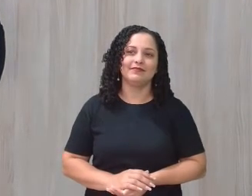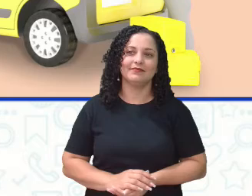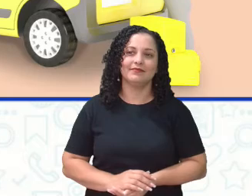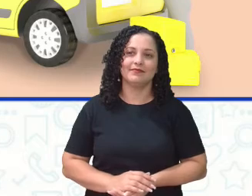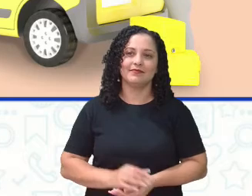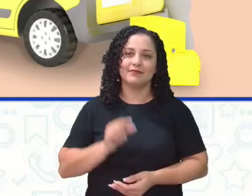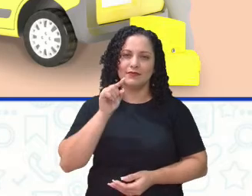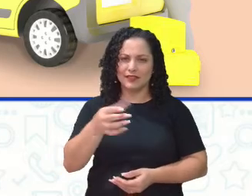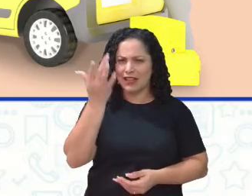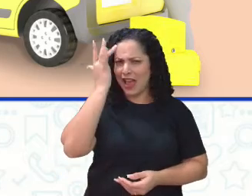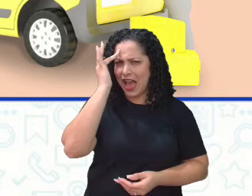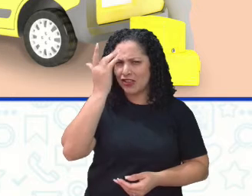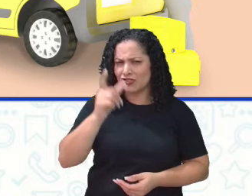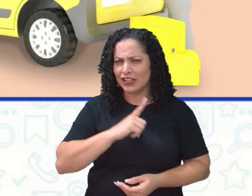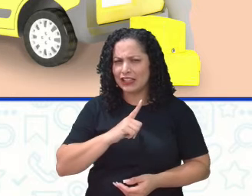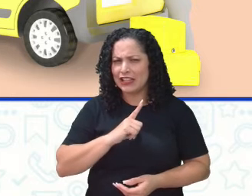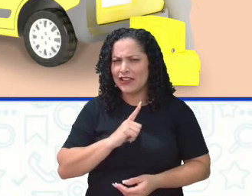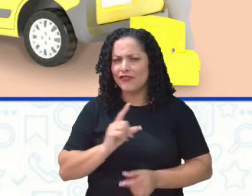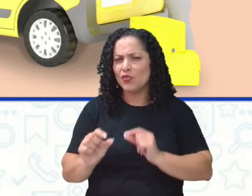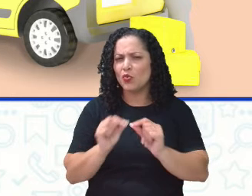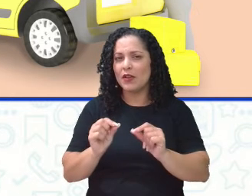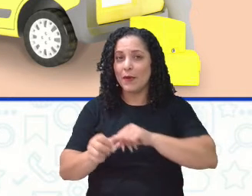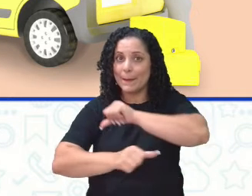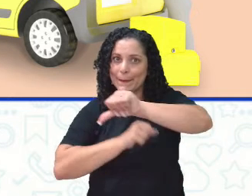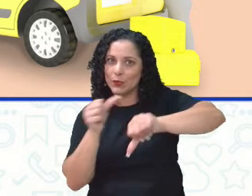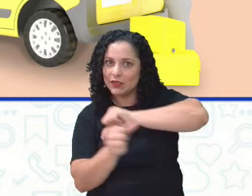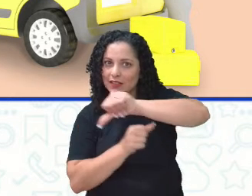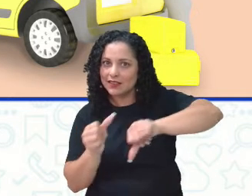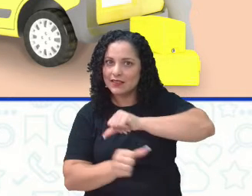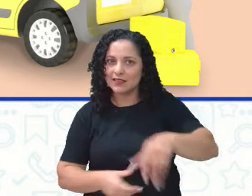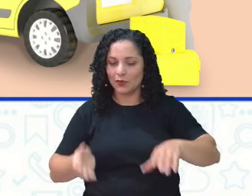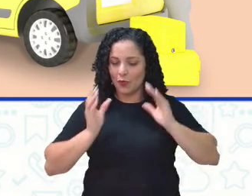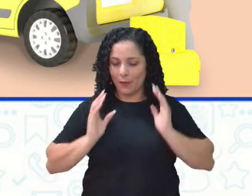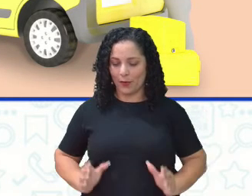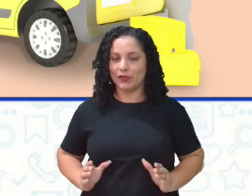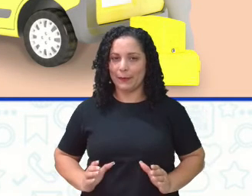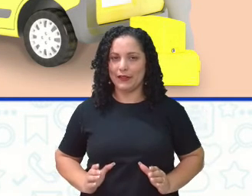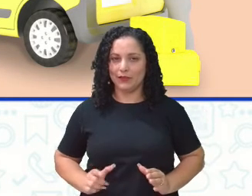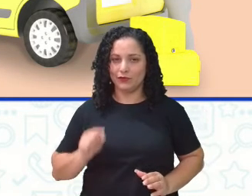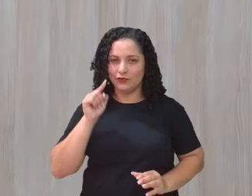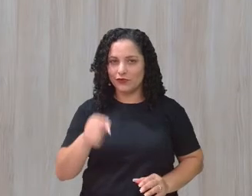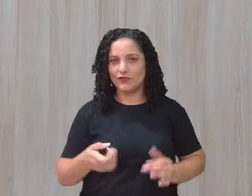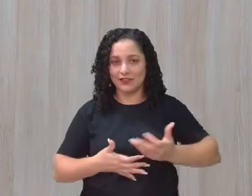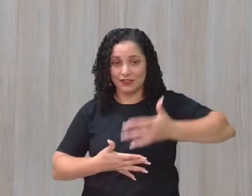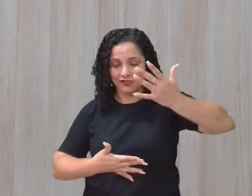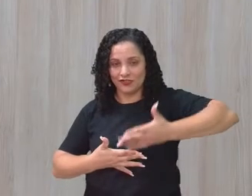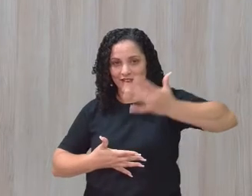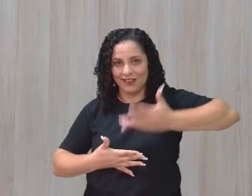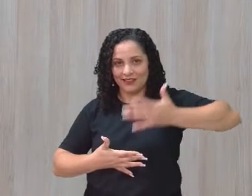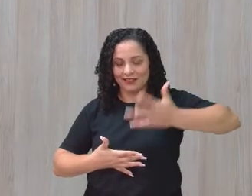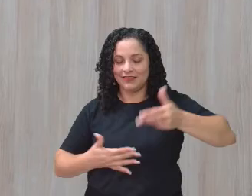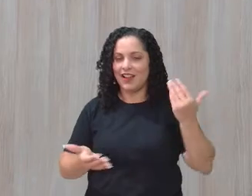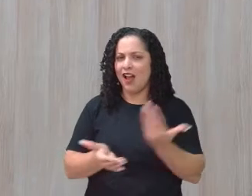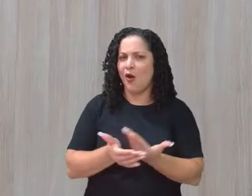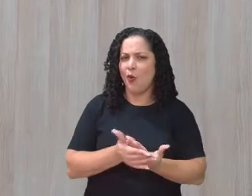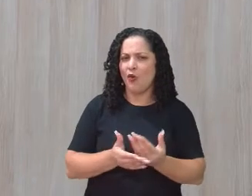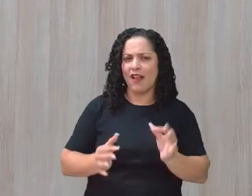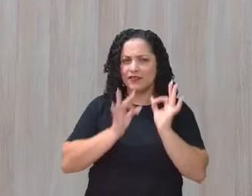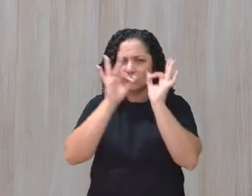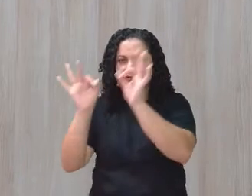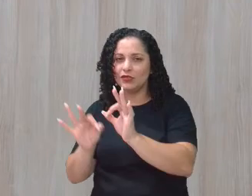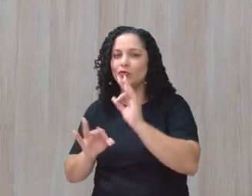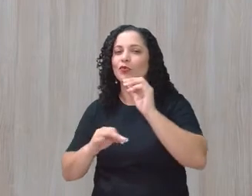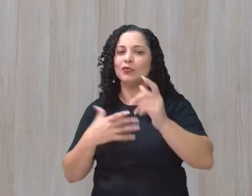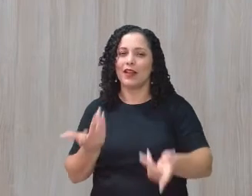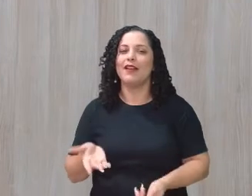Você acha que houve uma evolução do comportamento das personagens? Você que está aí no chat acompanhando nossa aula, assistiu o nosso curta, o que é que você